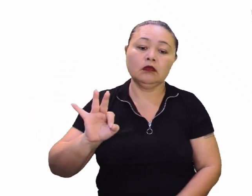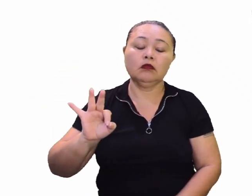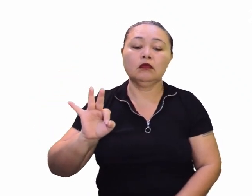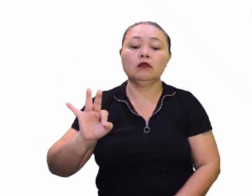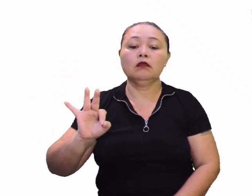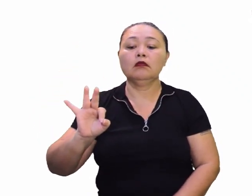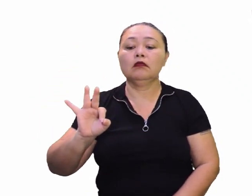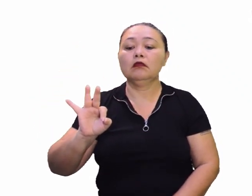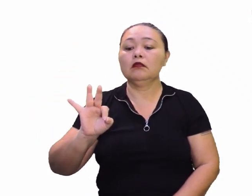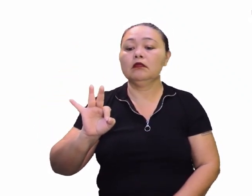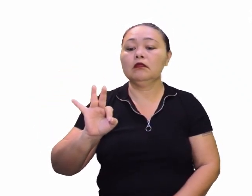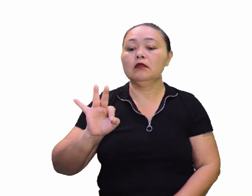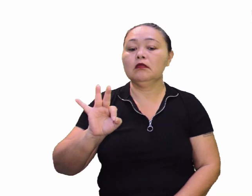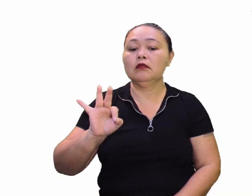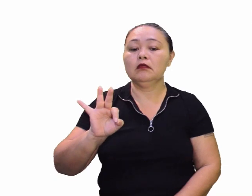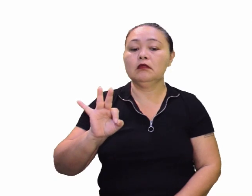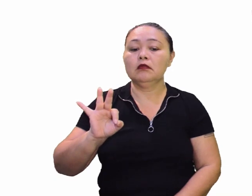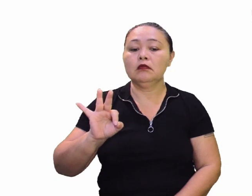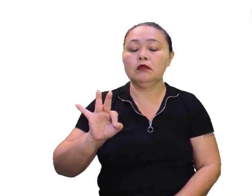90%